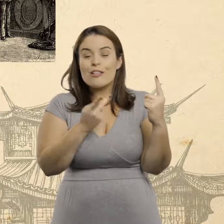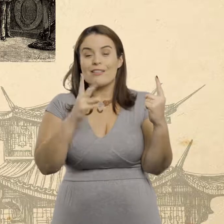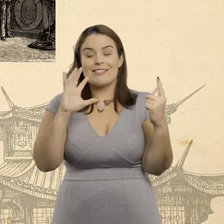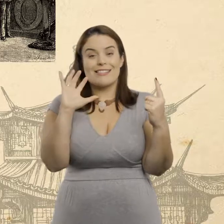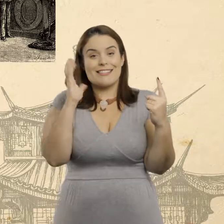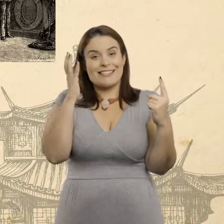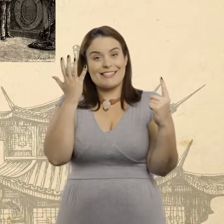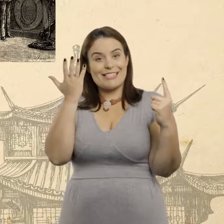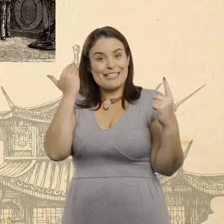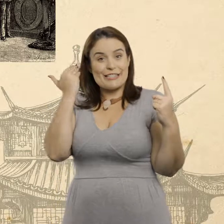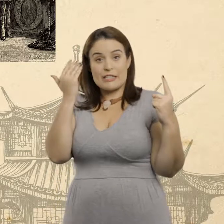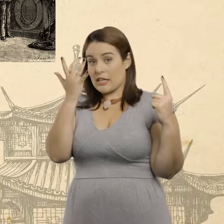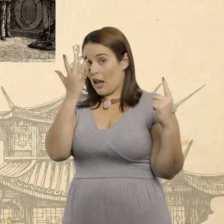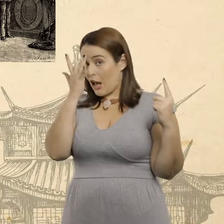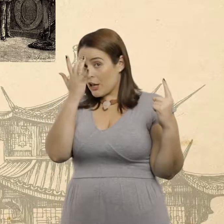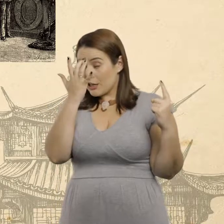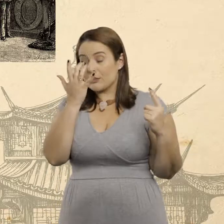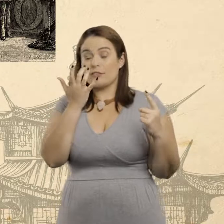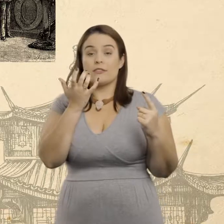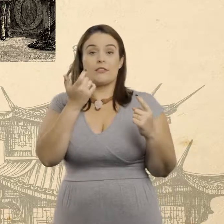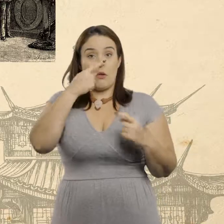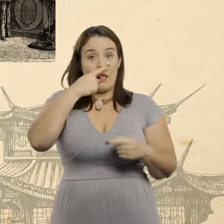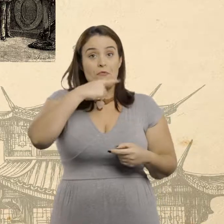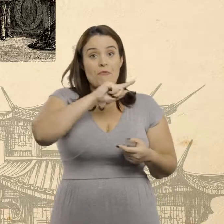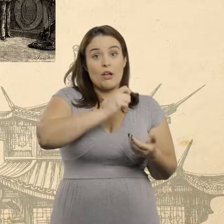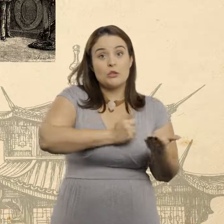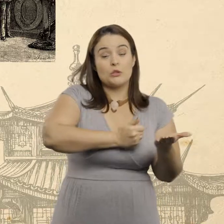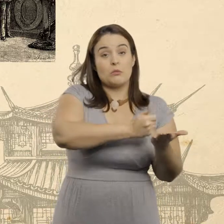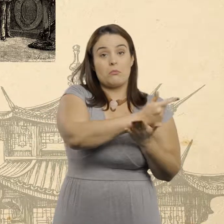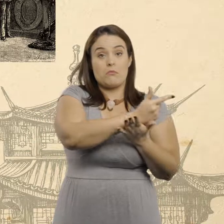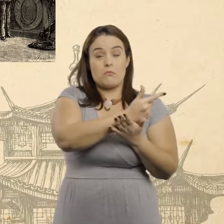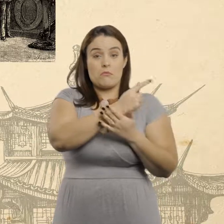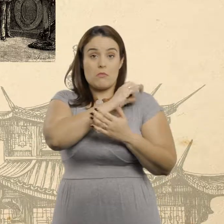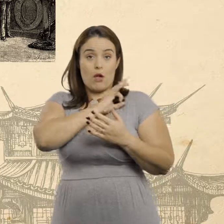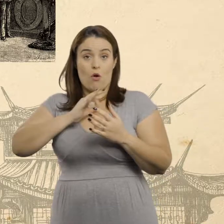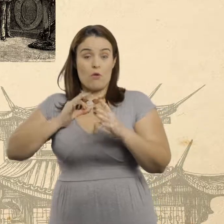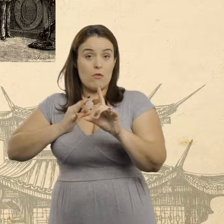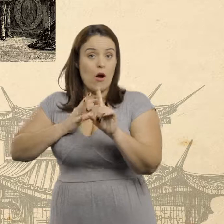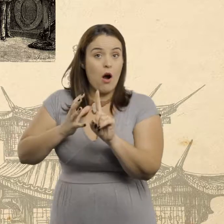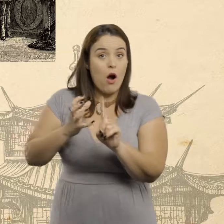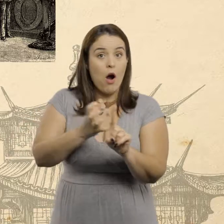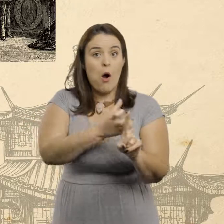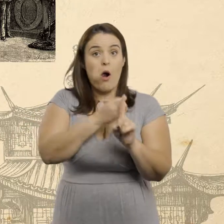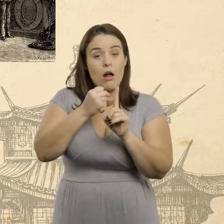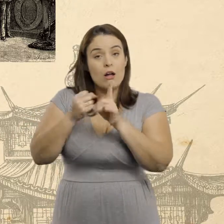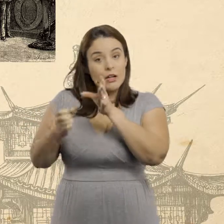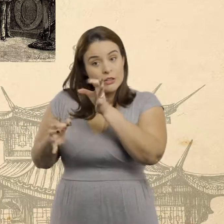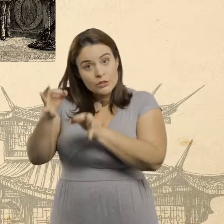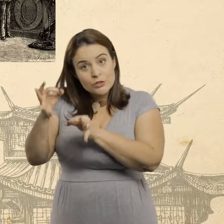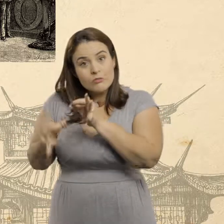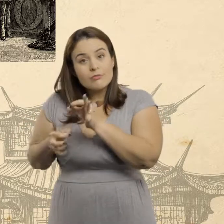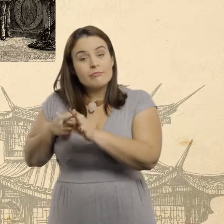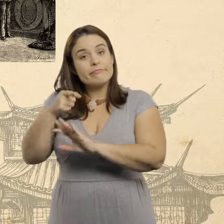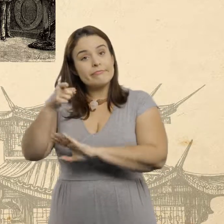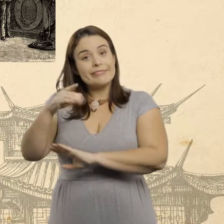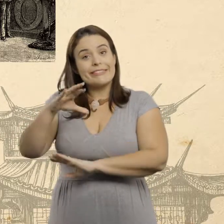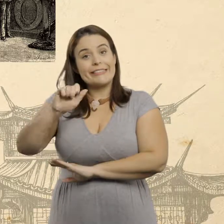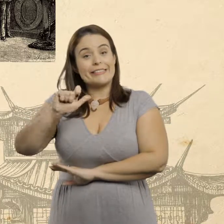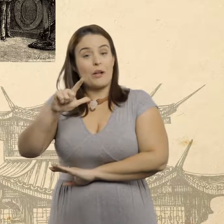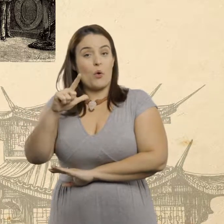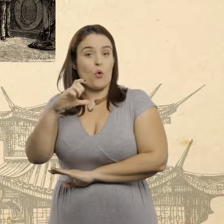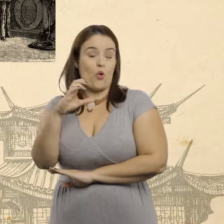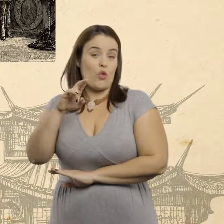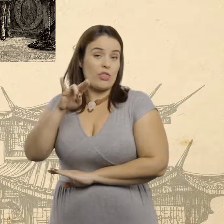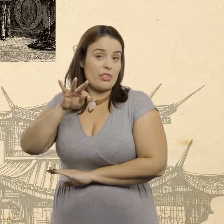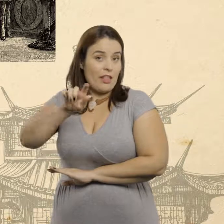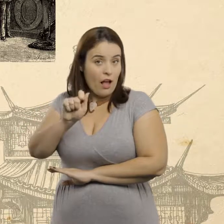que viveu na Índia. Contou sobre a compra do elefante, o rapto de Aouda e a condenação no tribunal de Calcutá.